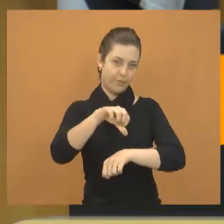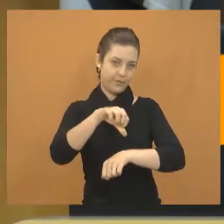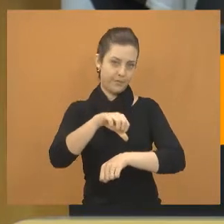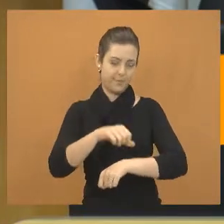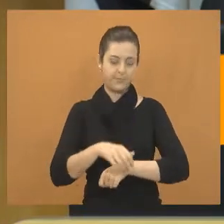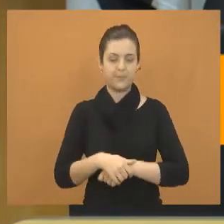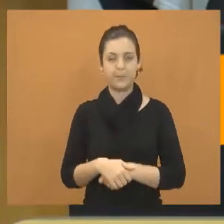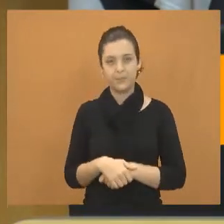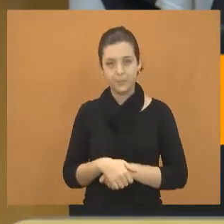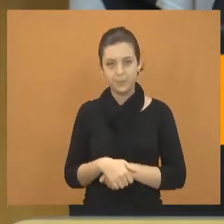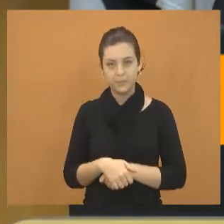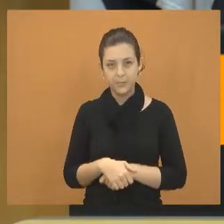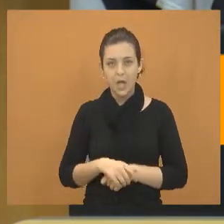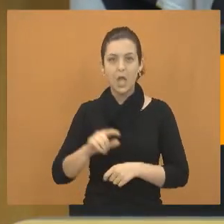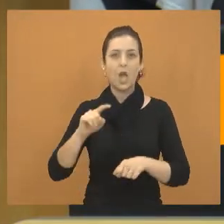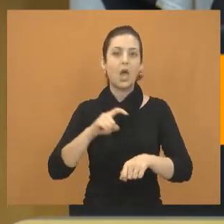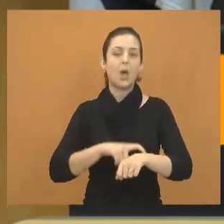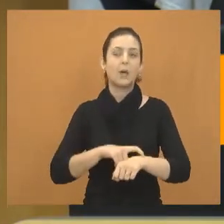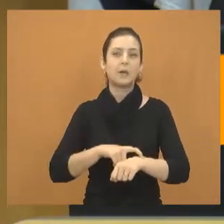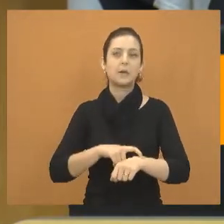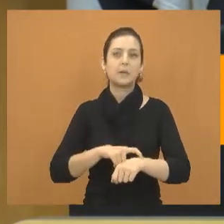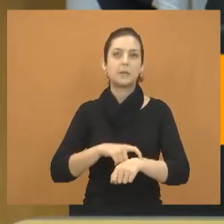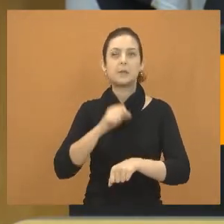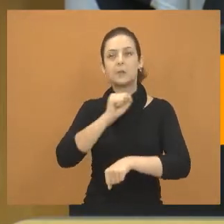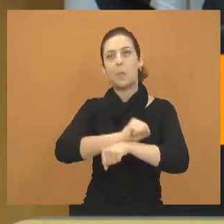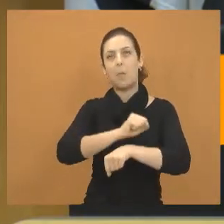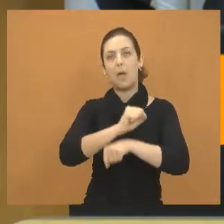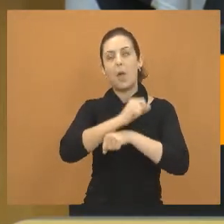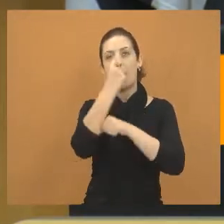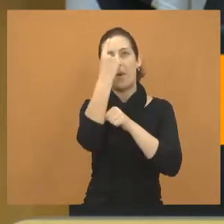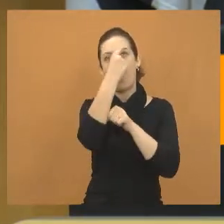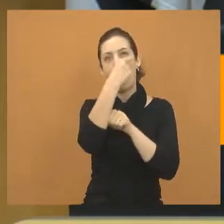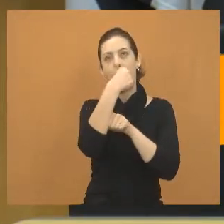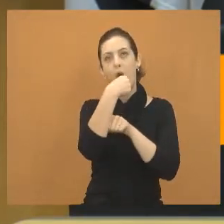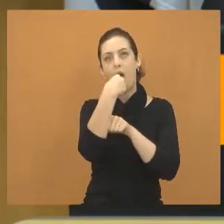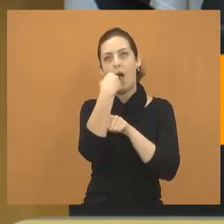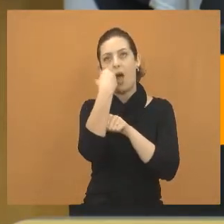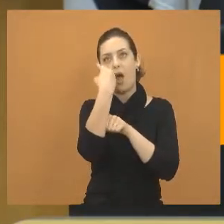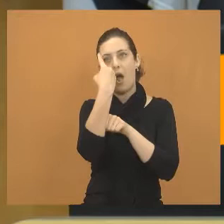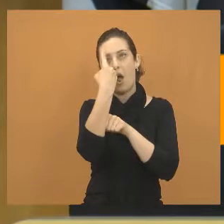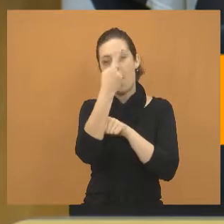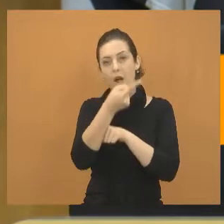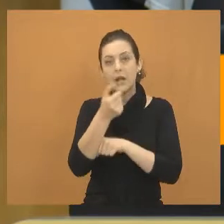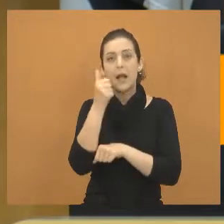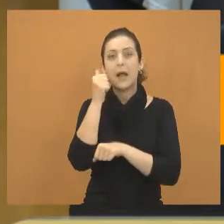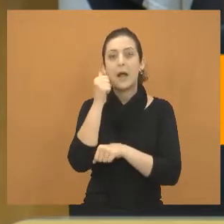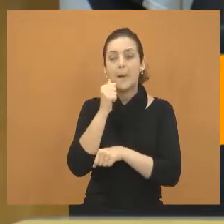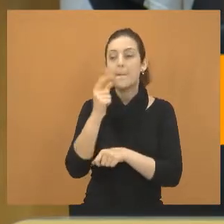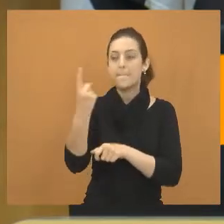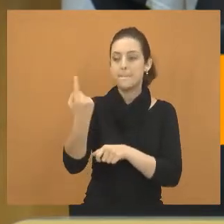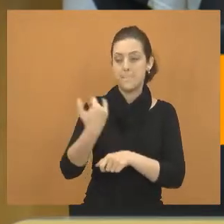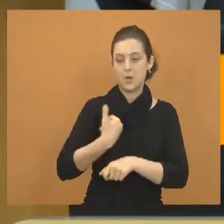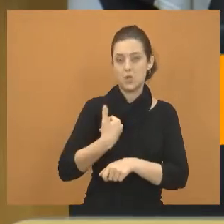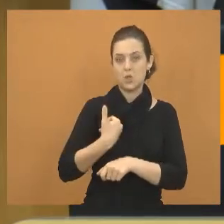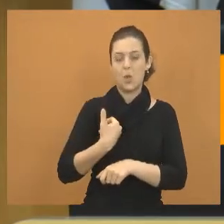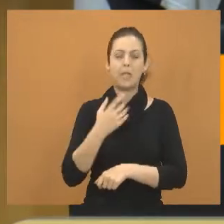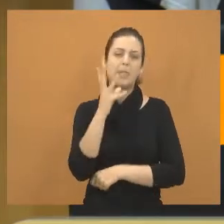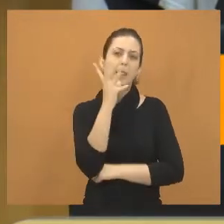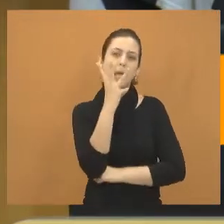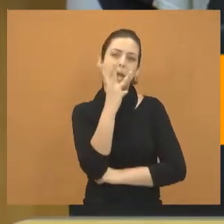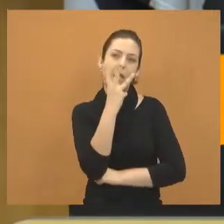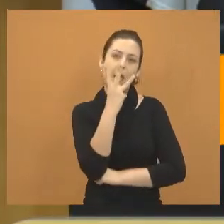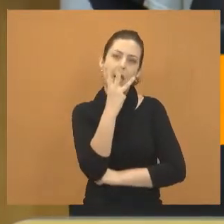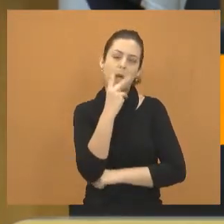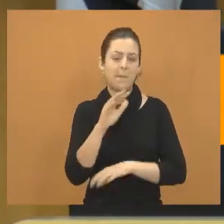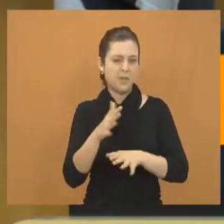manhã, uma hora de espera. E aí, segundo o relato do munícipe, que o atendimento está demorando